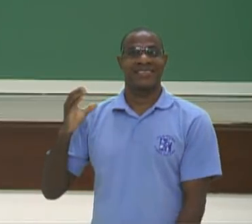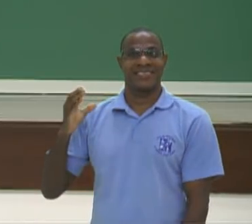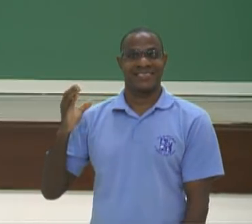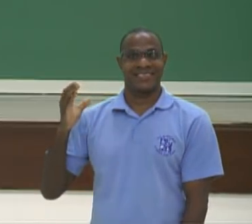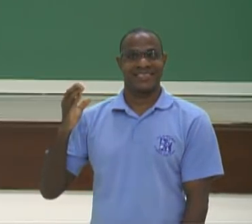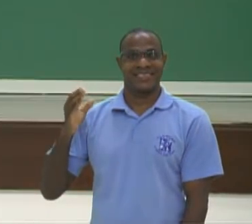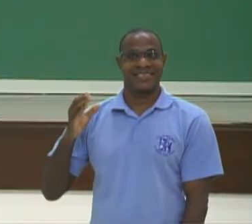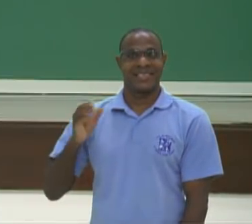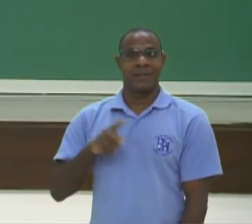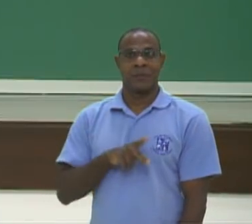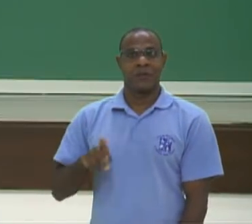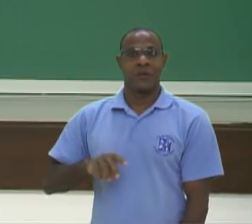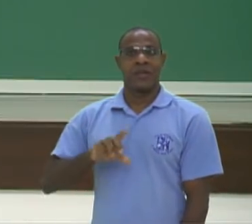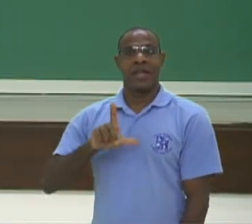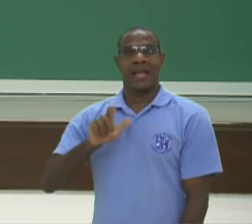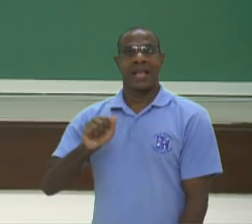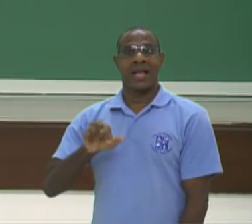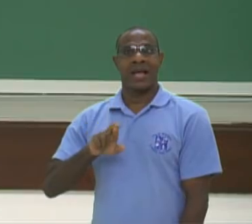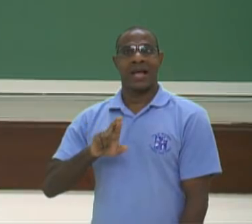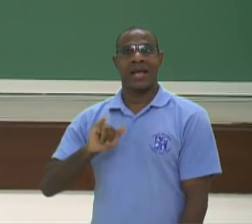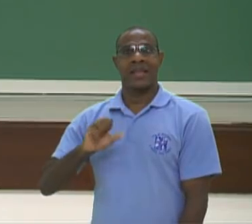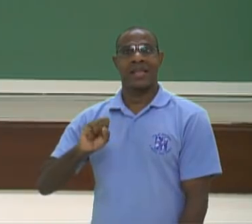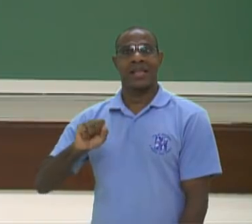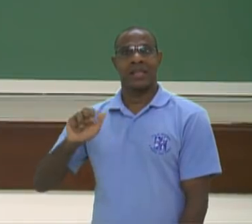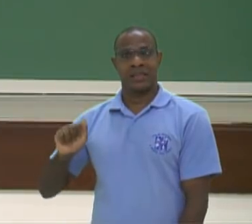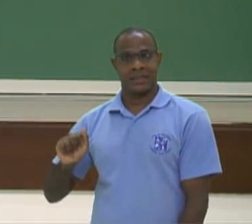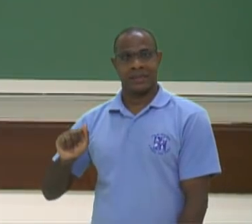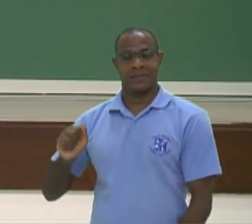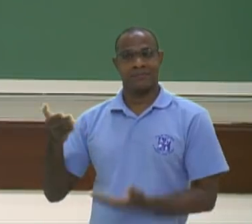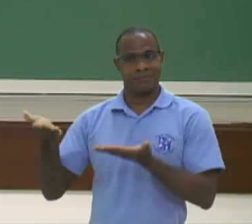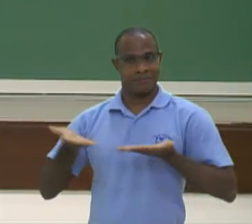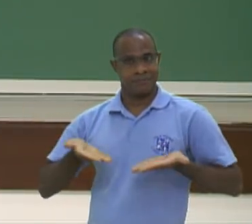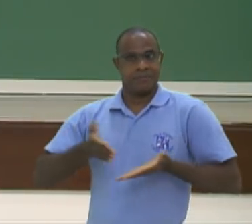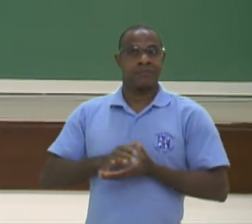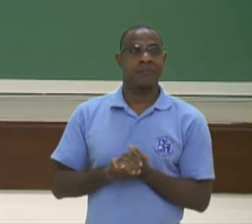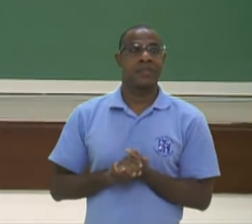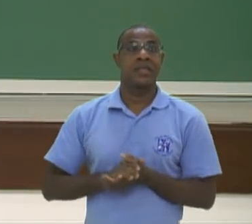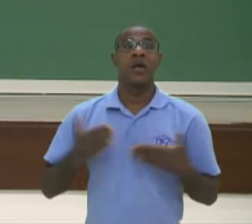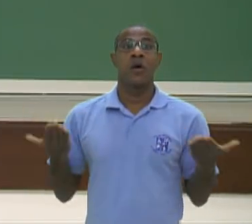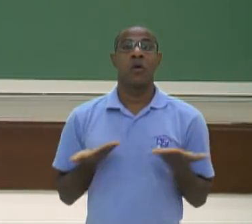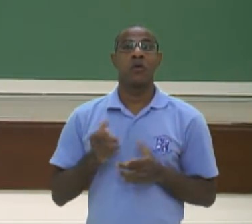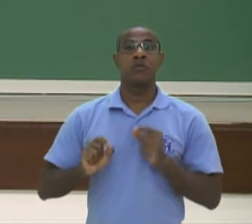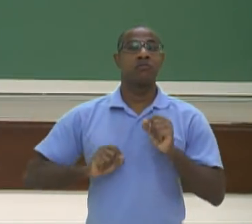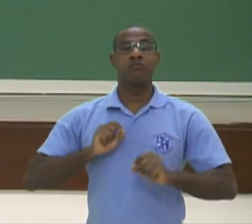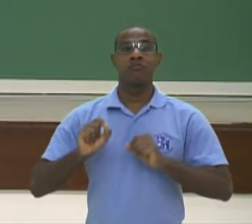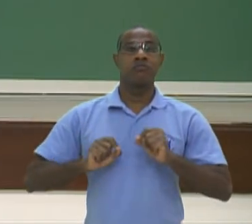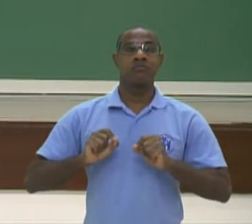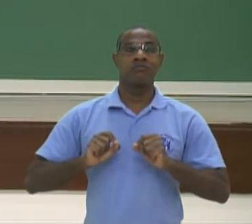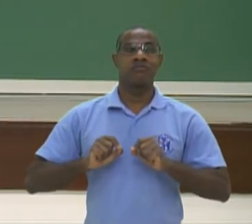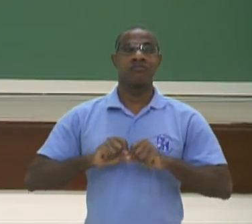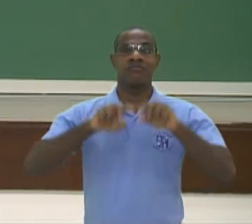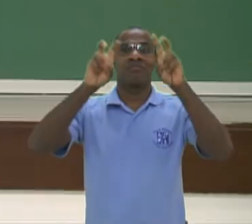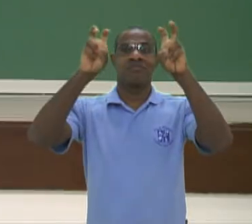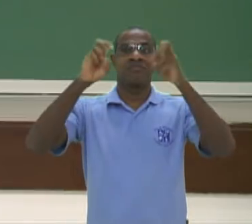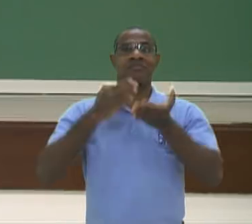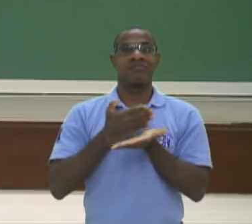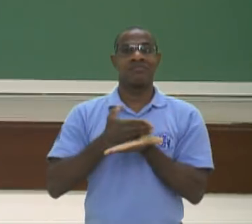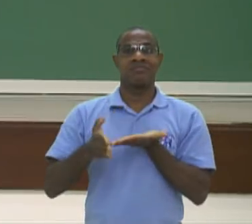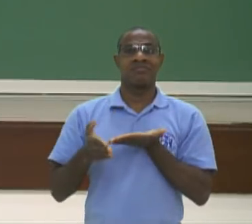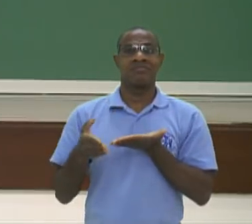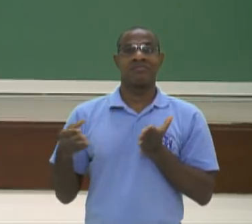professora Larissa? Sejam bem-vindos. E nesta aula de hoje, a gente vai dar início a um